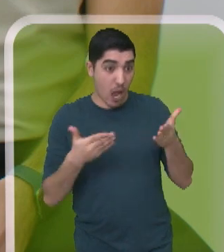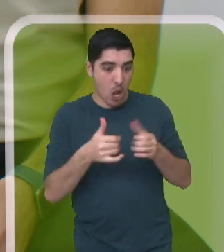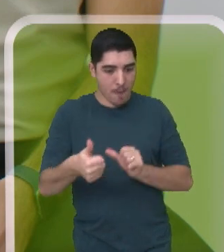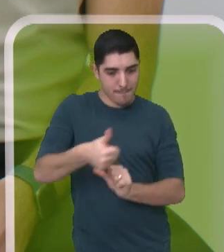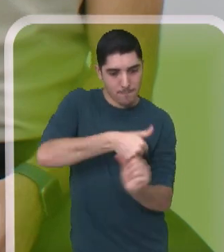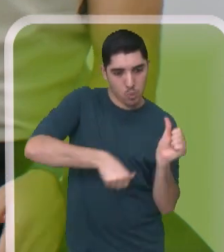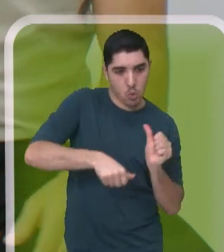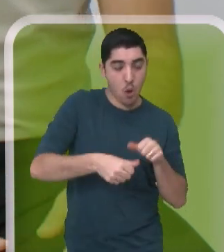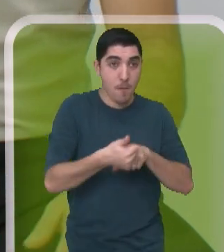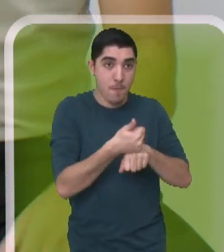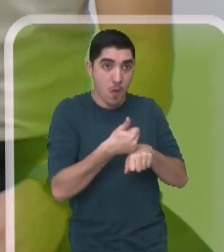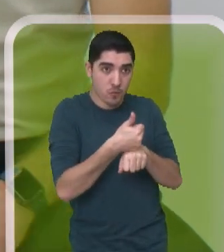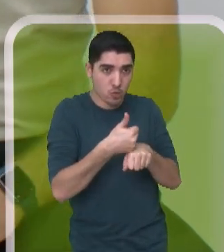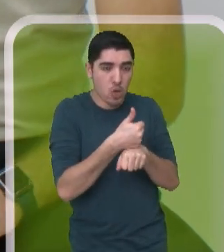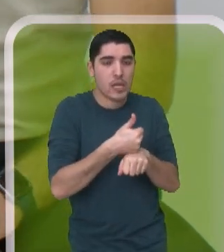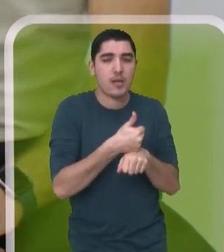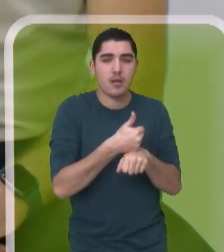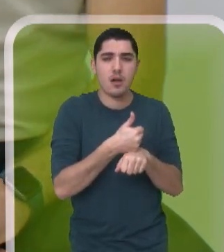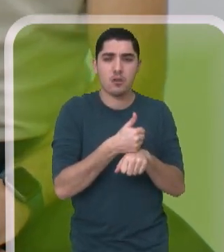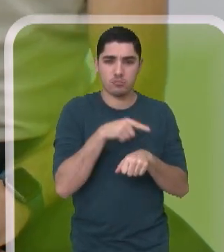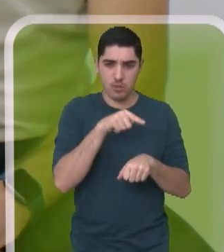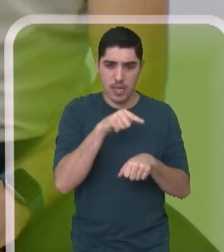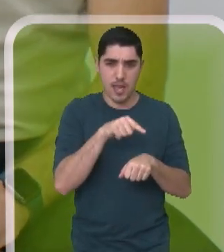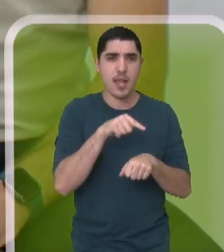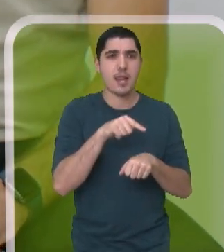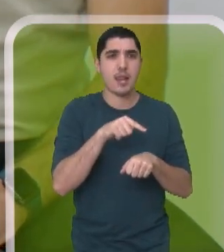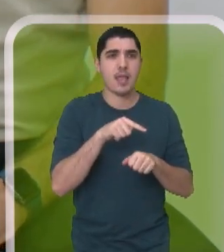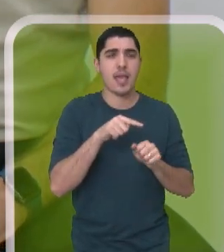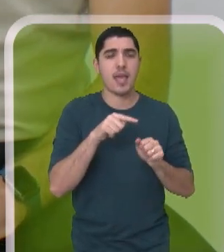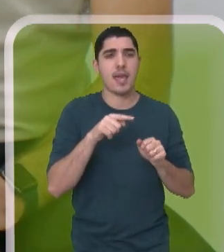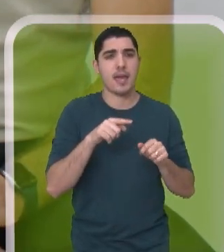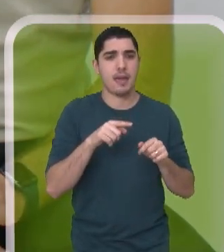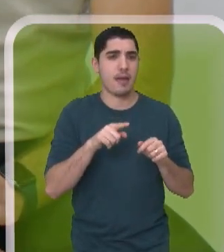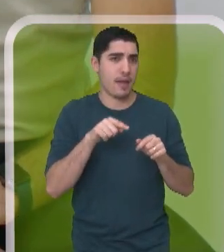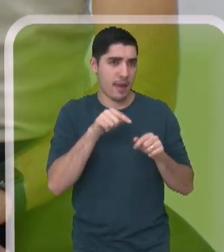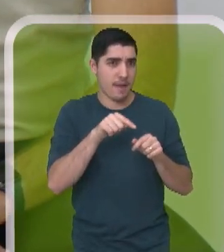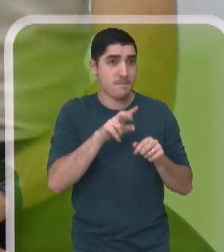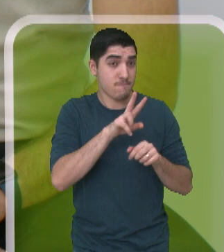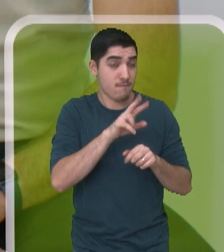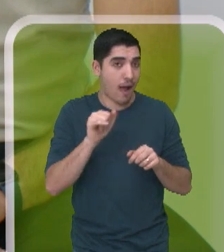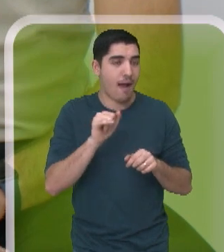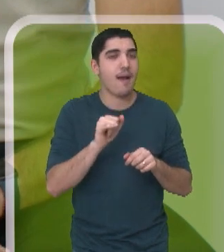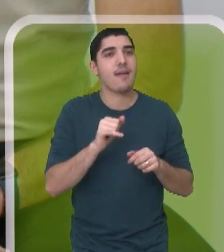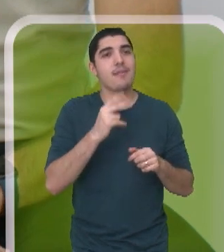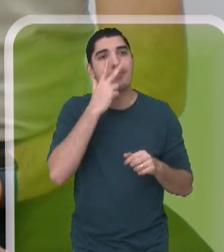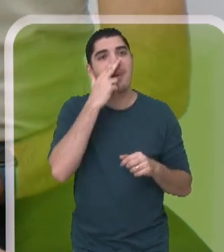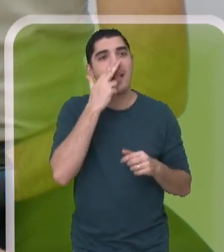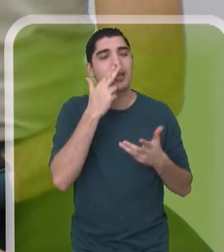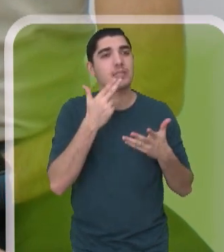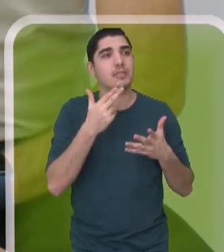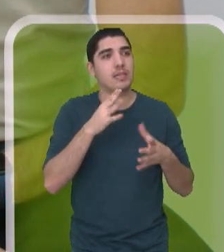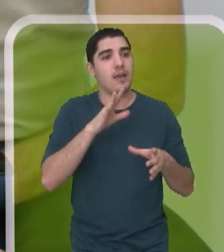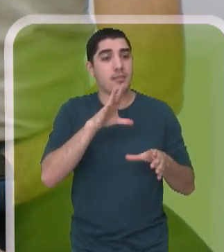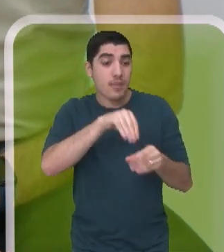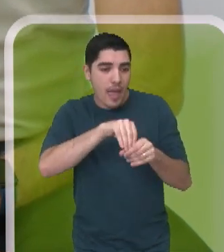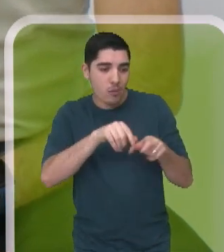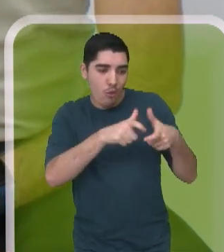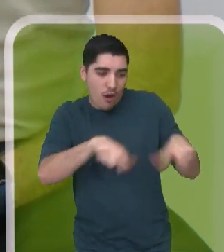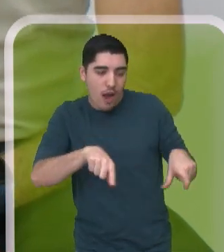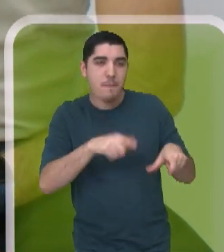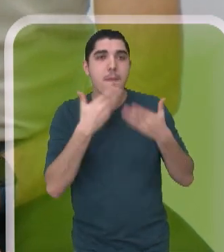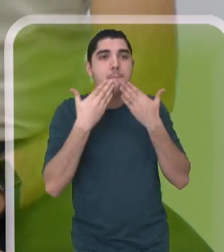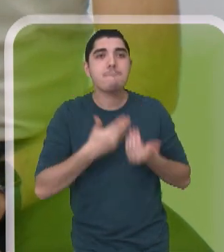profissionalização dessa parte do bastidores mesmo, para dentro do campo ficar tudo, normalizar